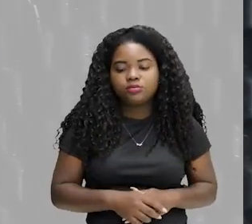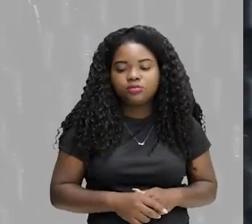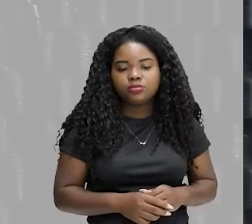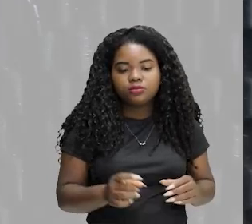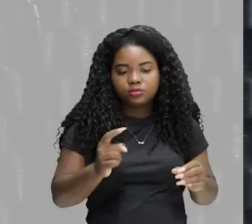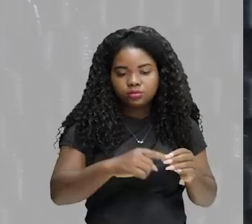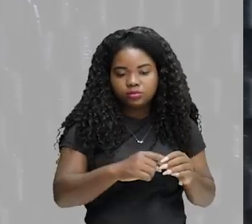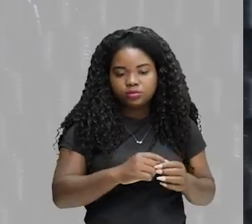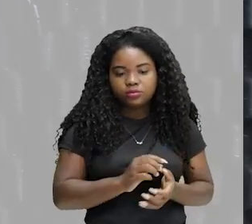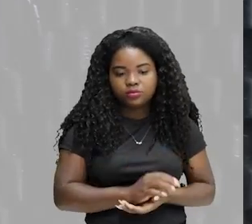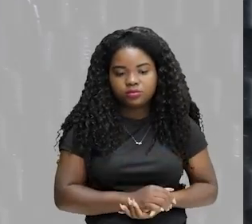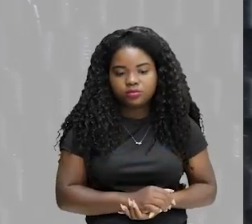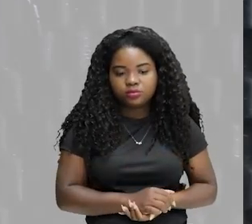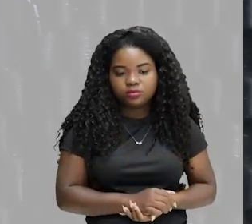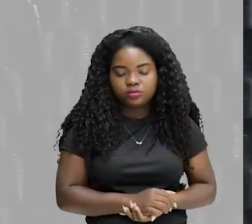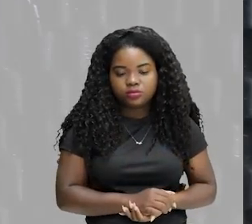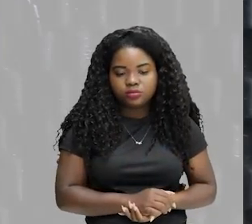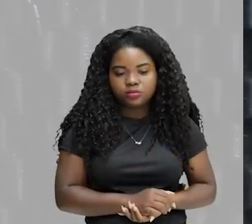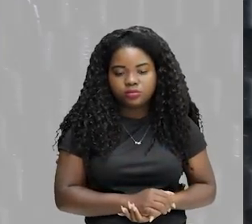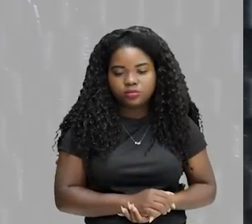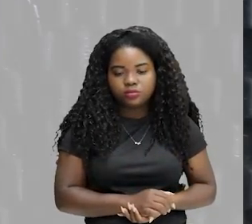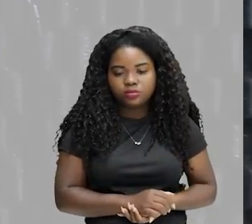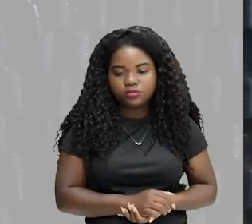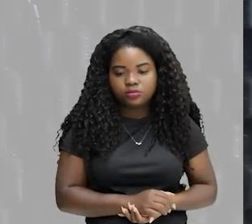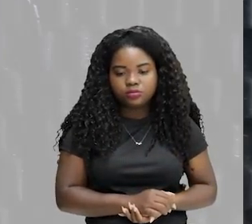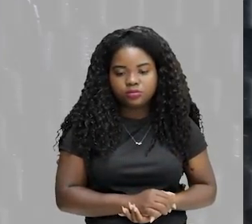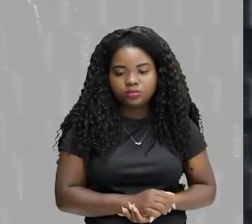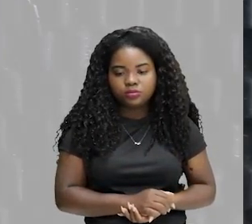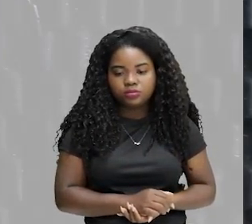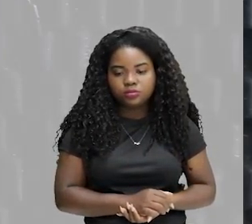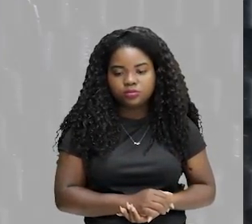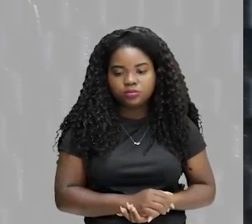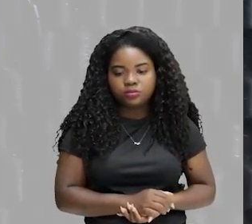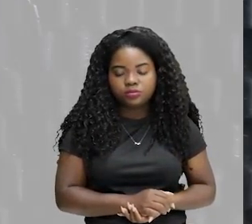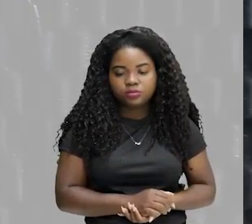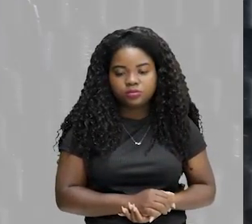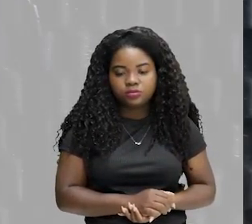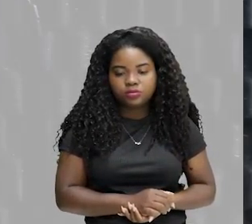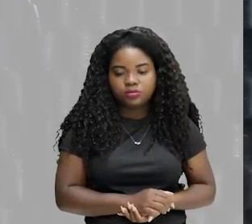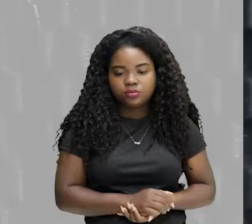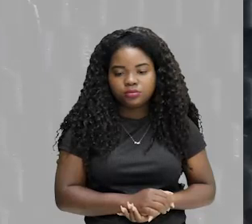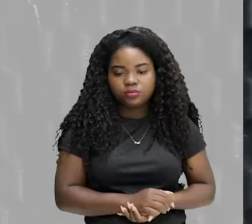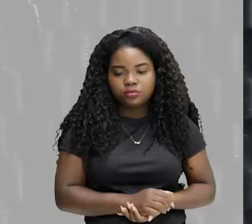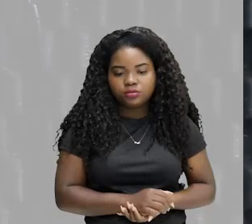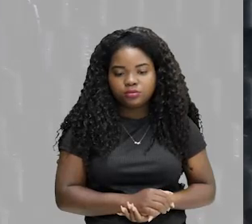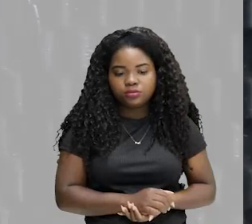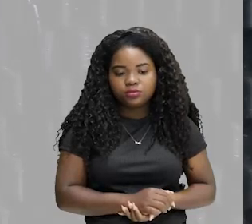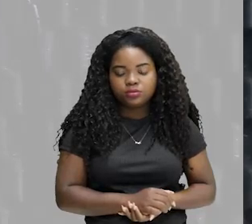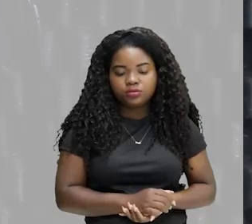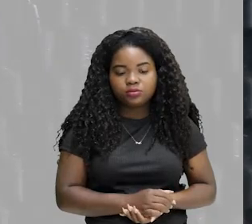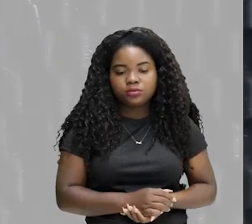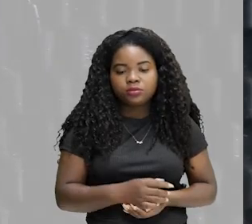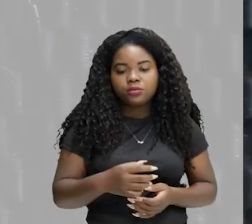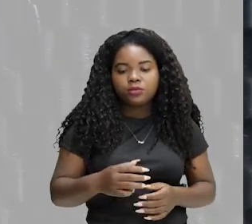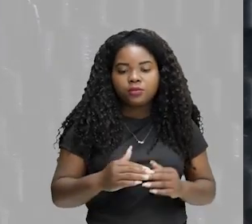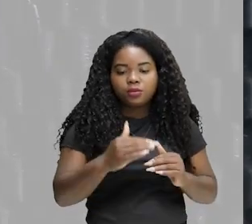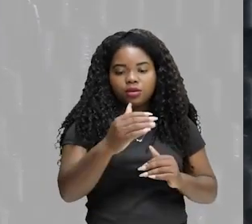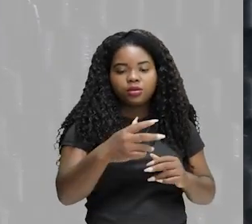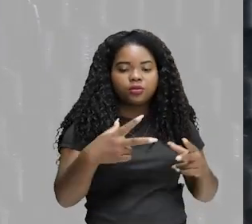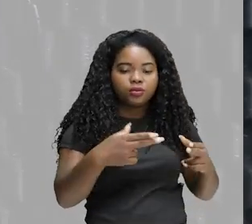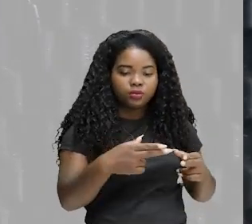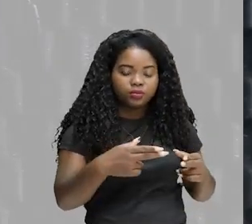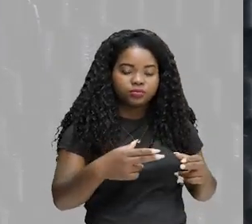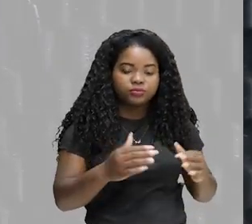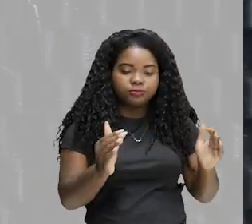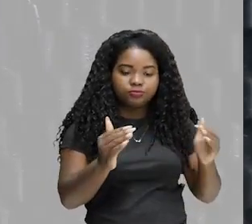você enxergue a presença, né, pelo registro aqui de uma outra forma. No caso, maior ou igual, intervalo